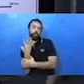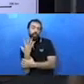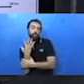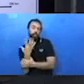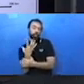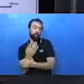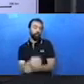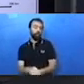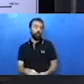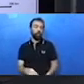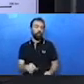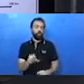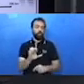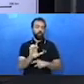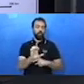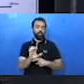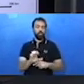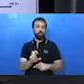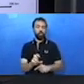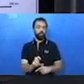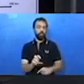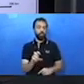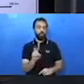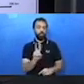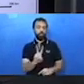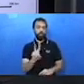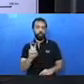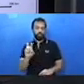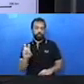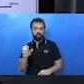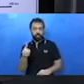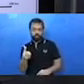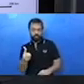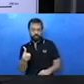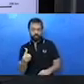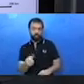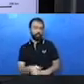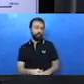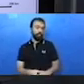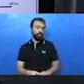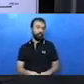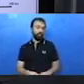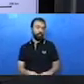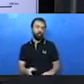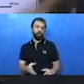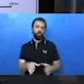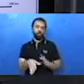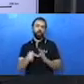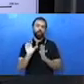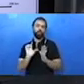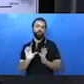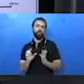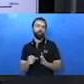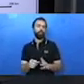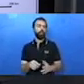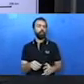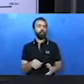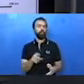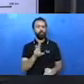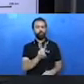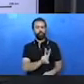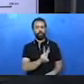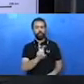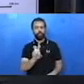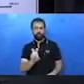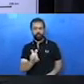a unidade federativa 26. Olha lá, antes não tinha.